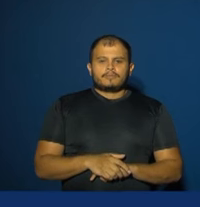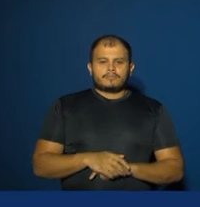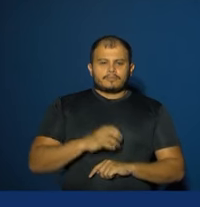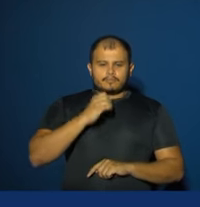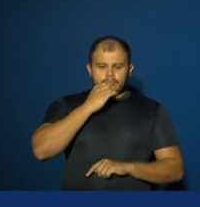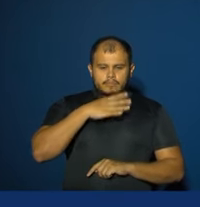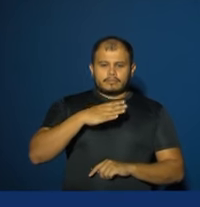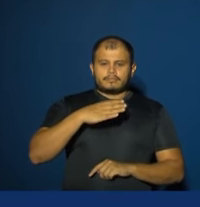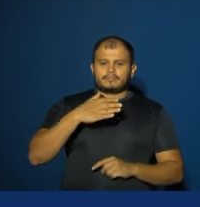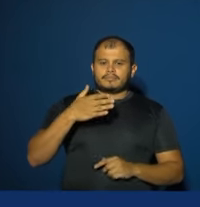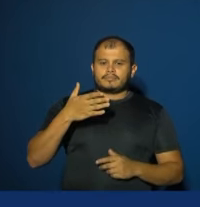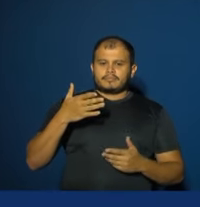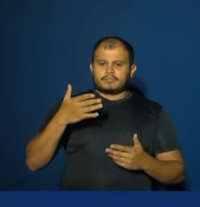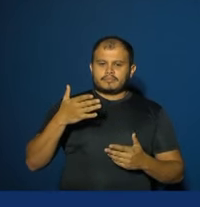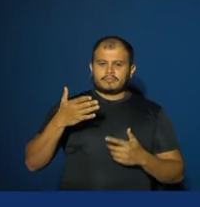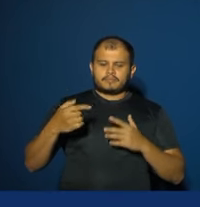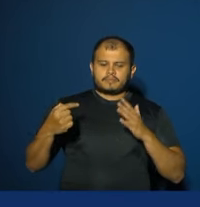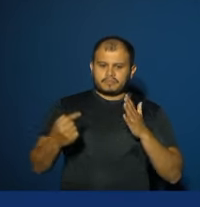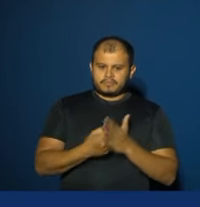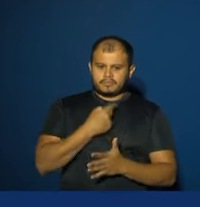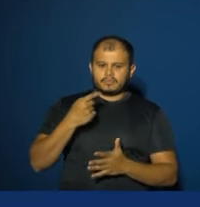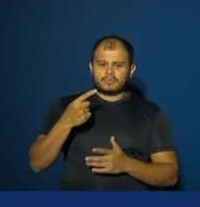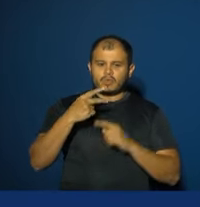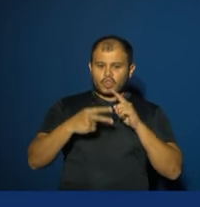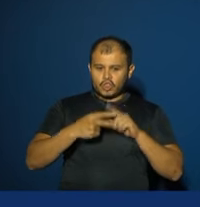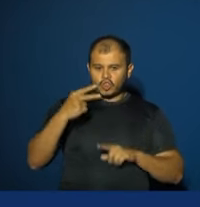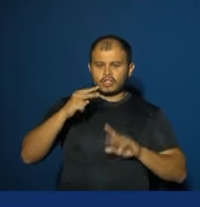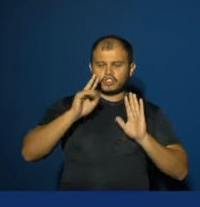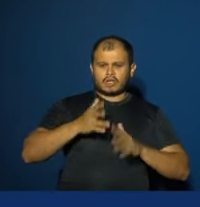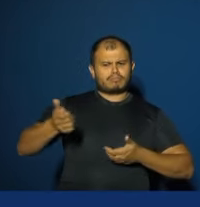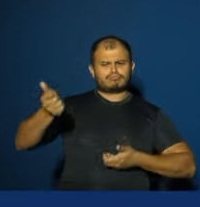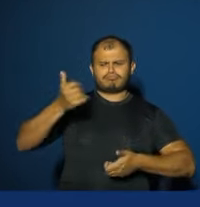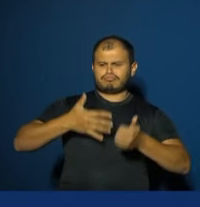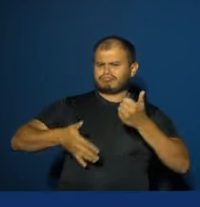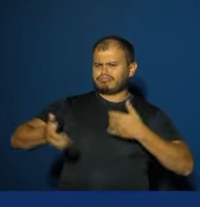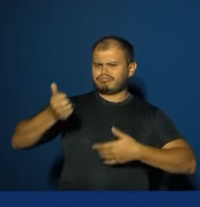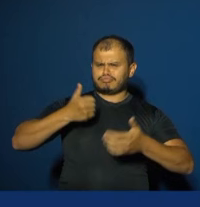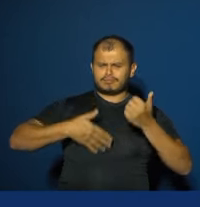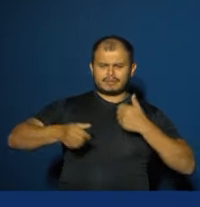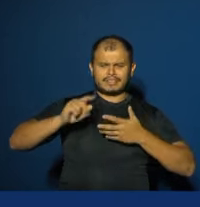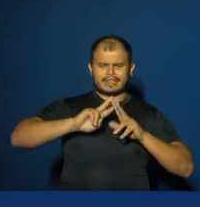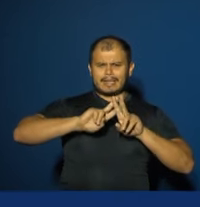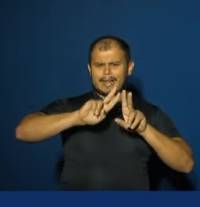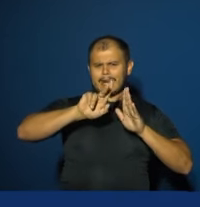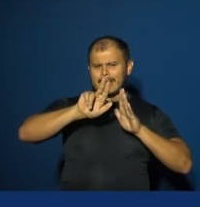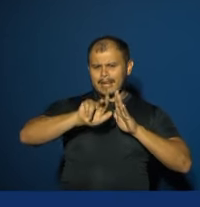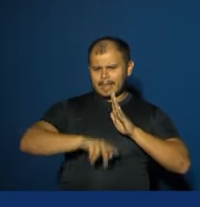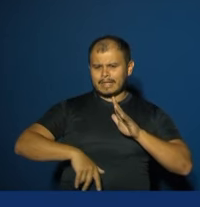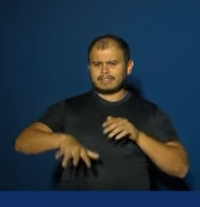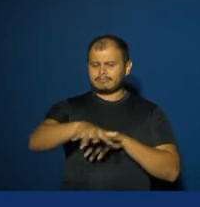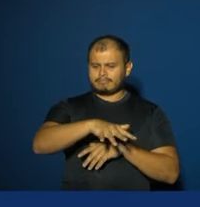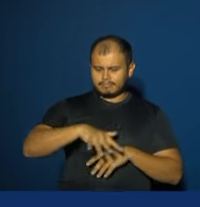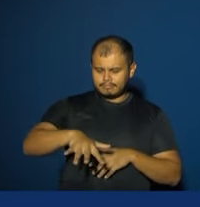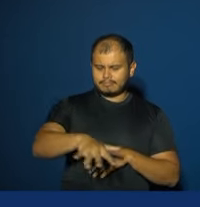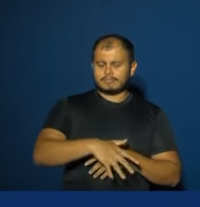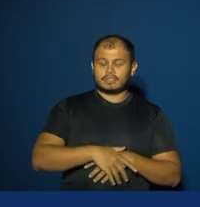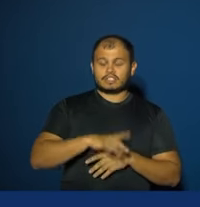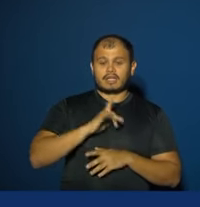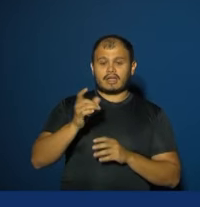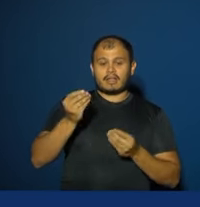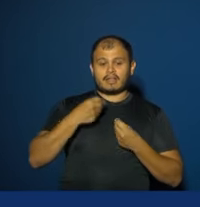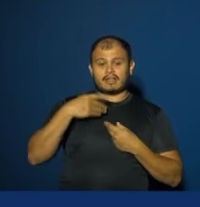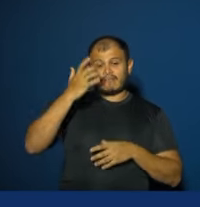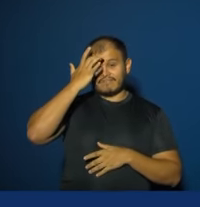de Corsan que depois de dois craques aqui que já falaram quase tudo aí sobre a a questão do do setor fica um pouco mais